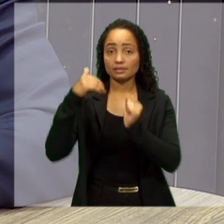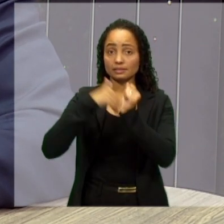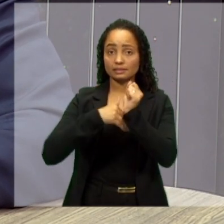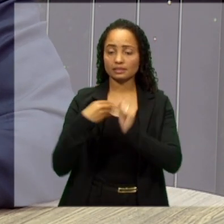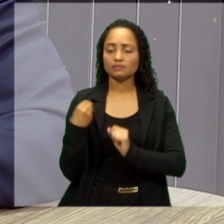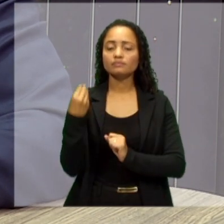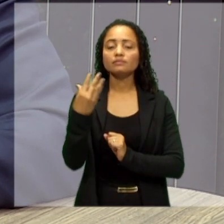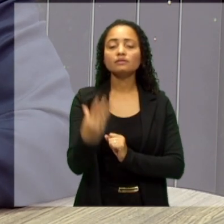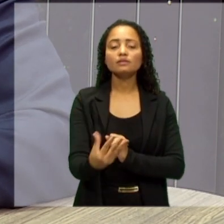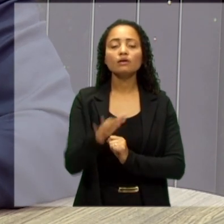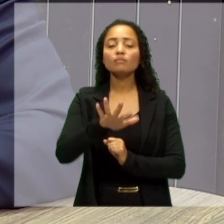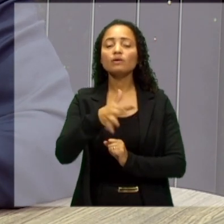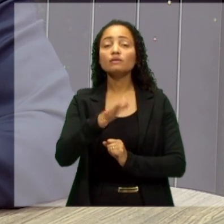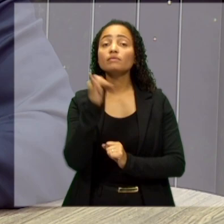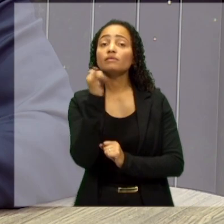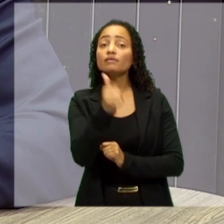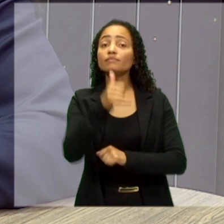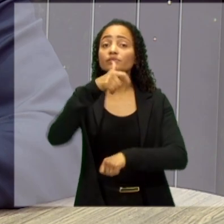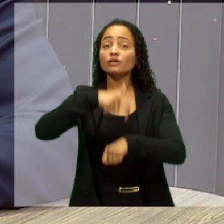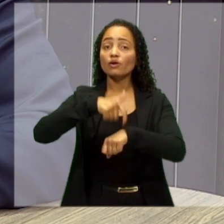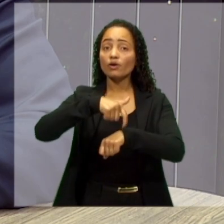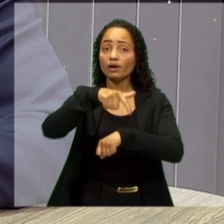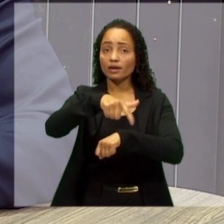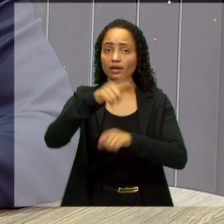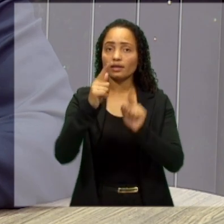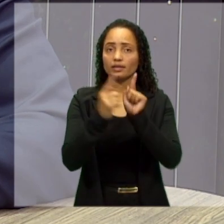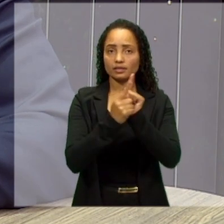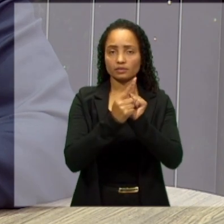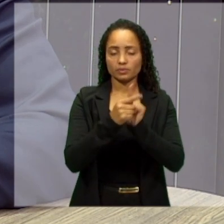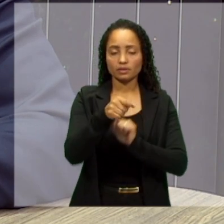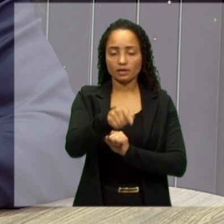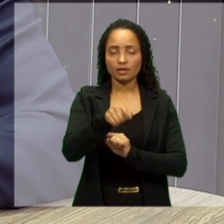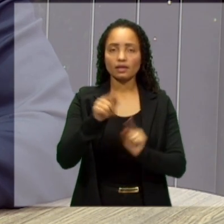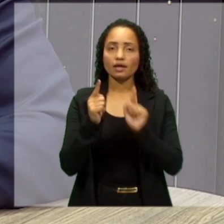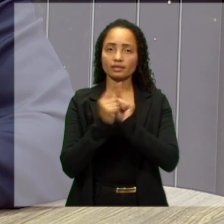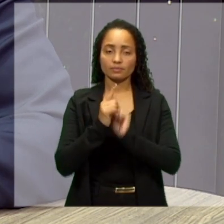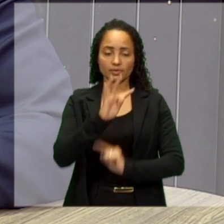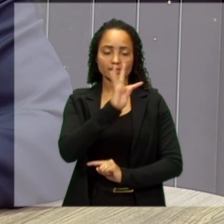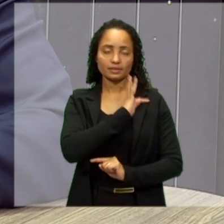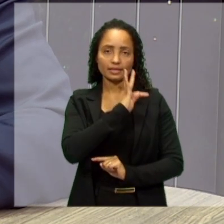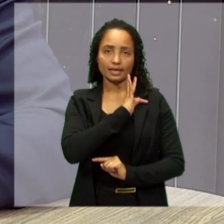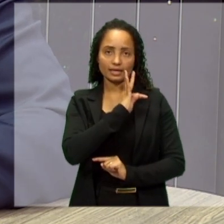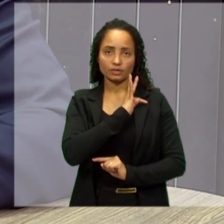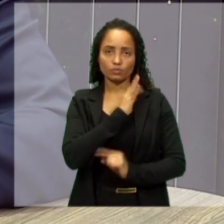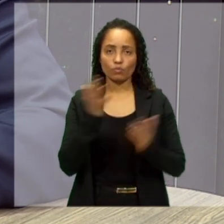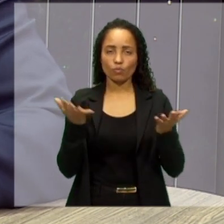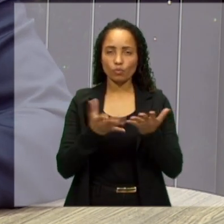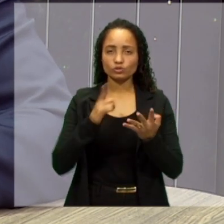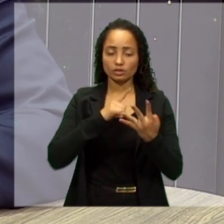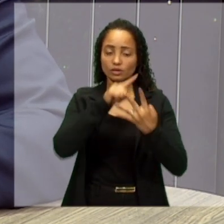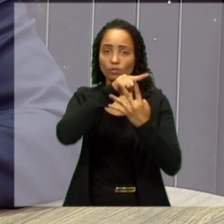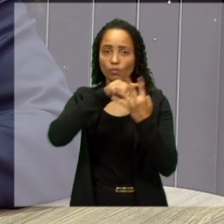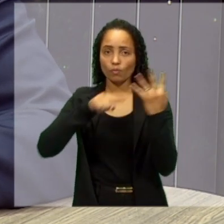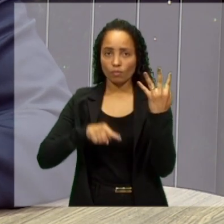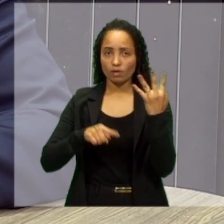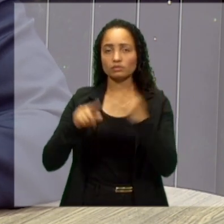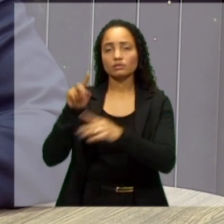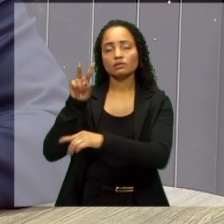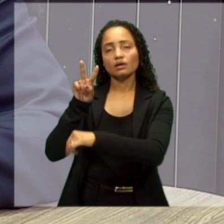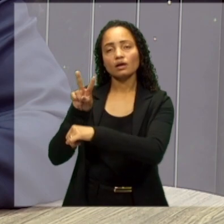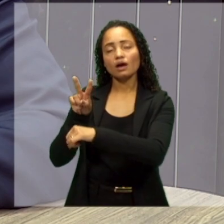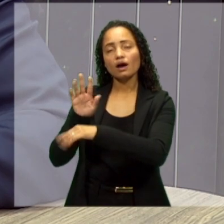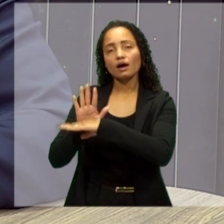atendido. Nesse horário, ele vai ser atendido por um técnico. Hoje temos 4 técnicos que cuidam do atendimento. São servidores